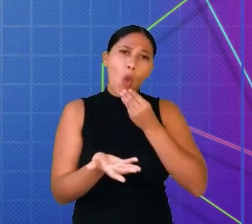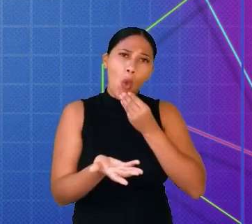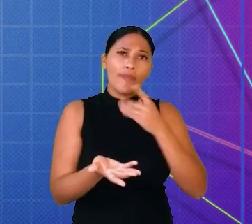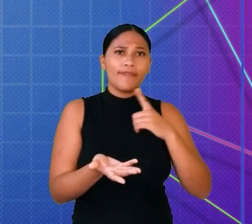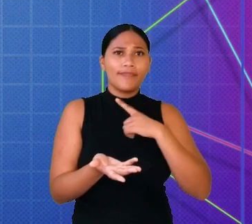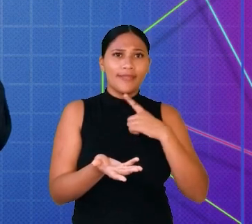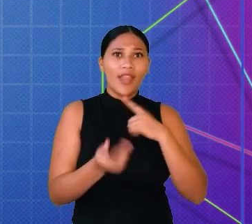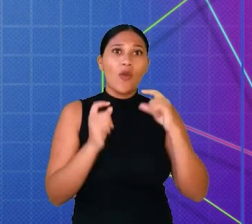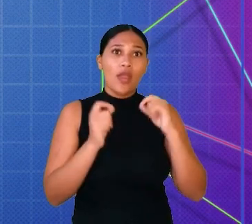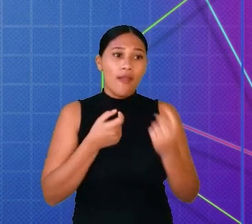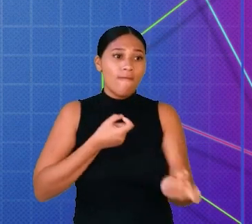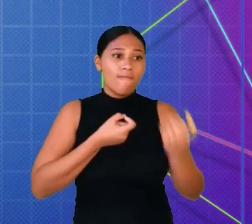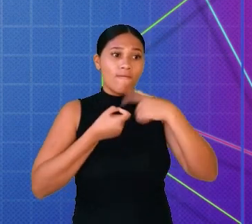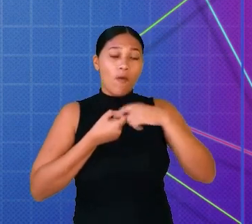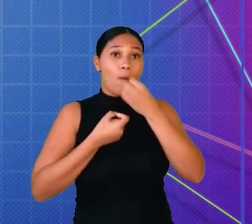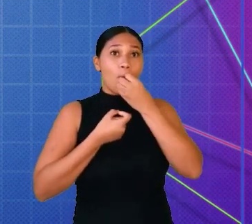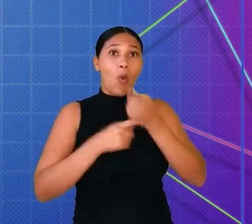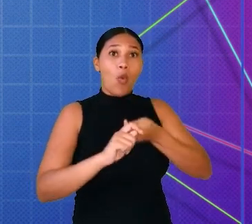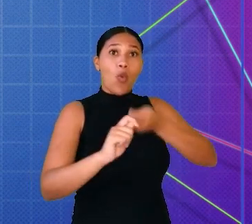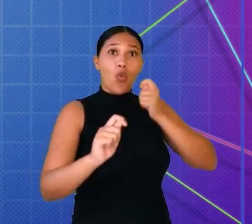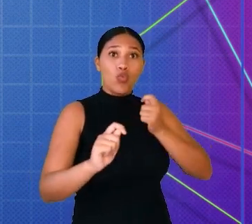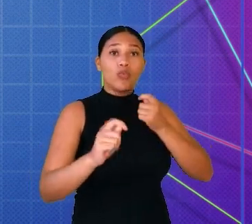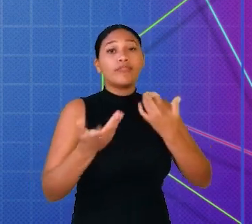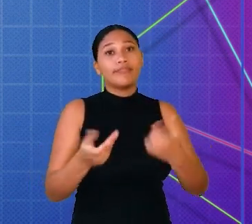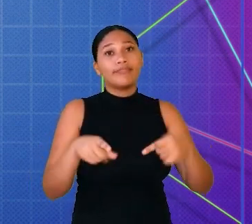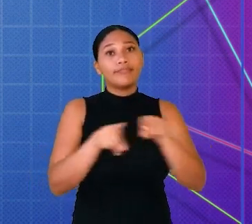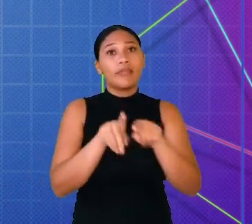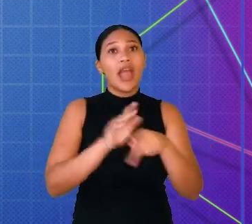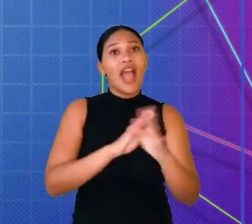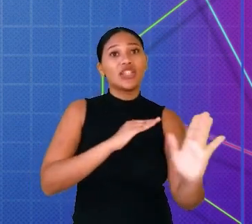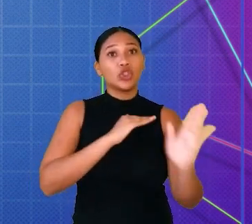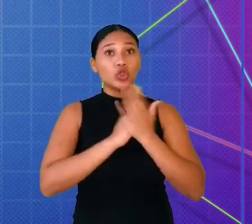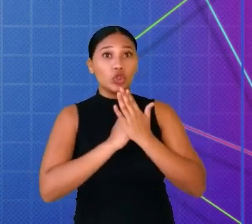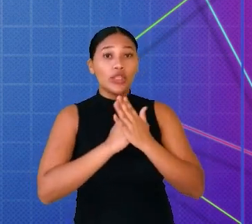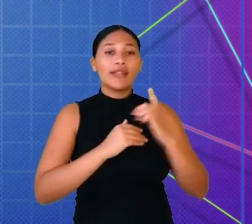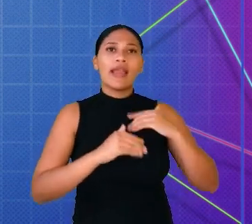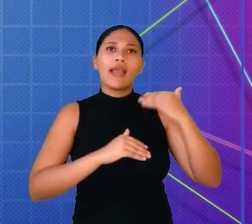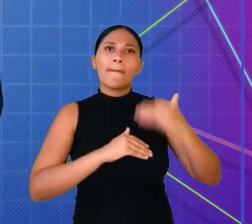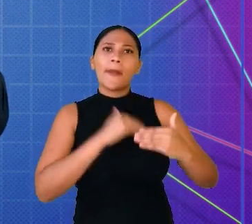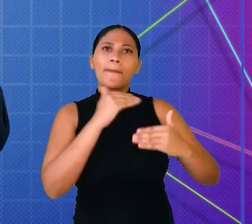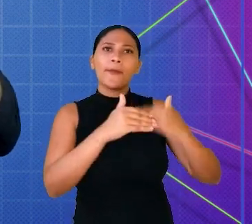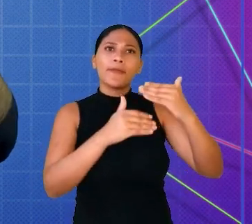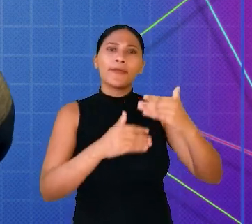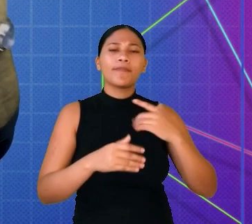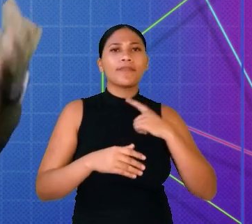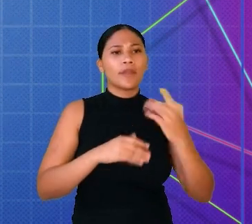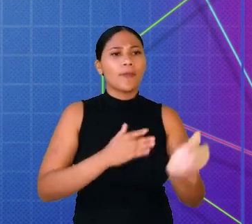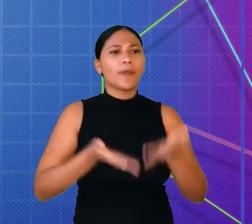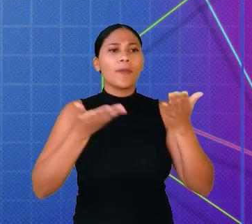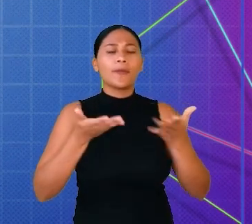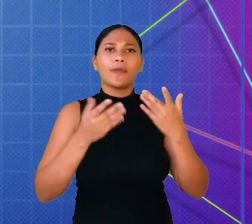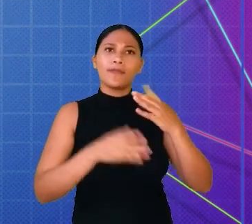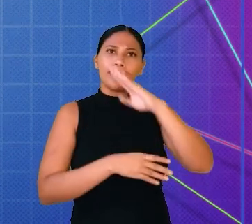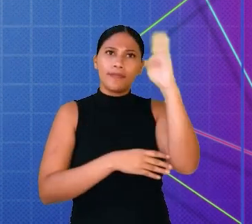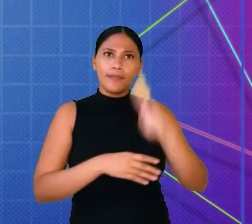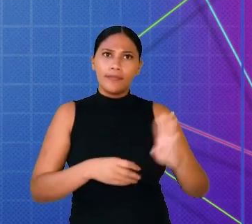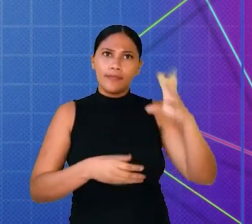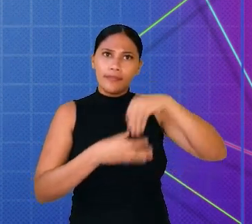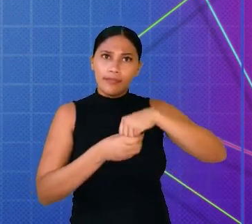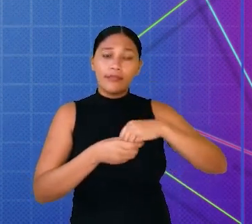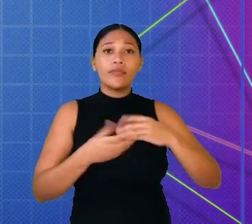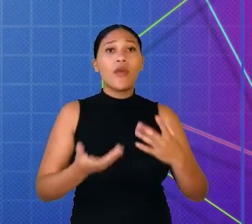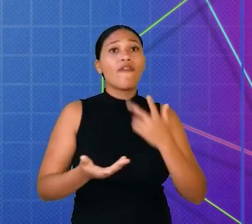falando de um mercado com grandes recompensas em seu percurso. E para nos ajudar com o caminho, existem cada vez mais incentivos dentro do